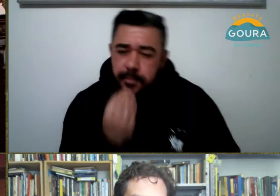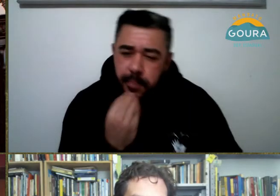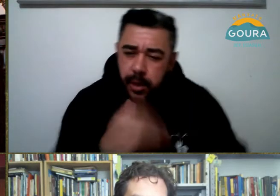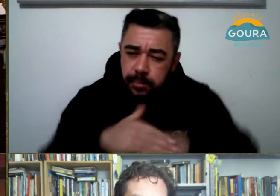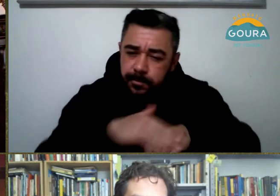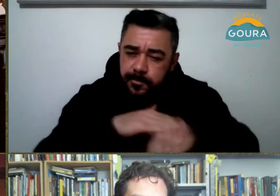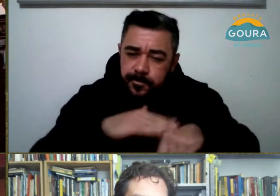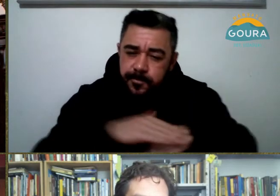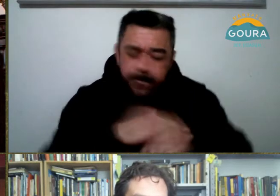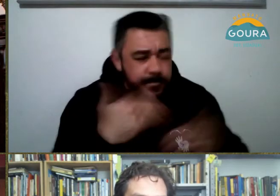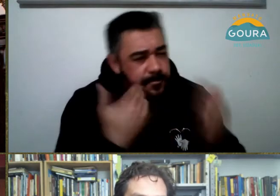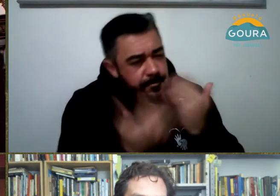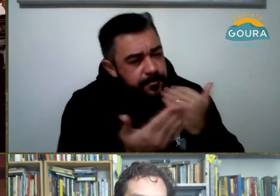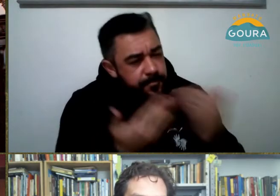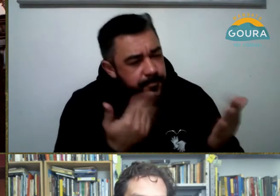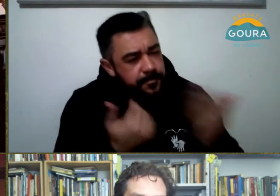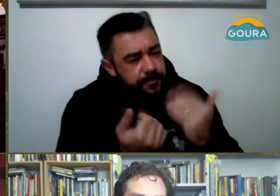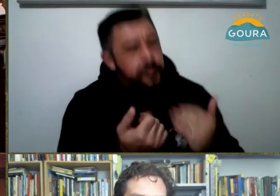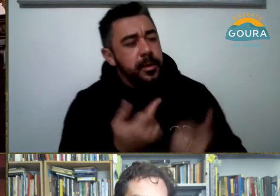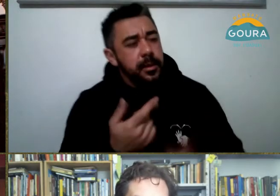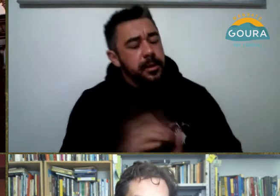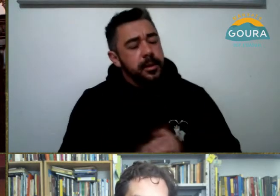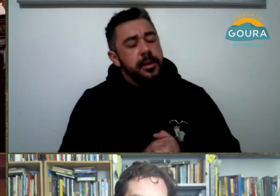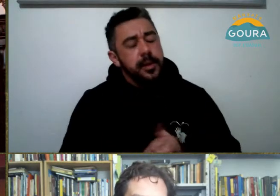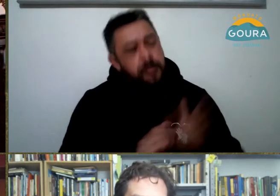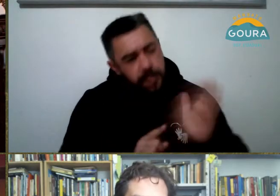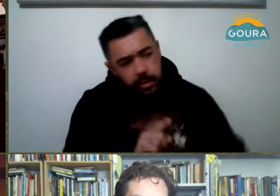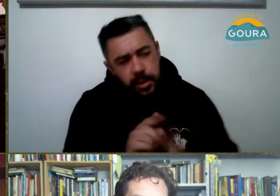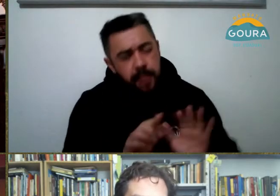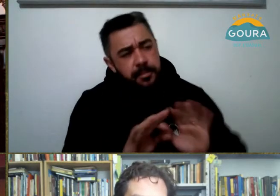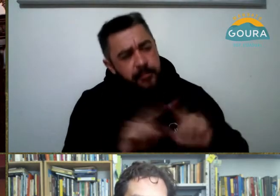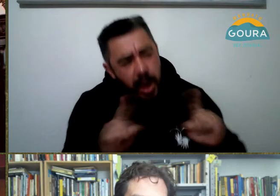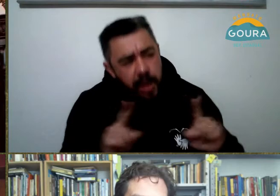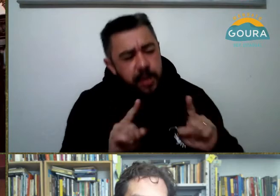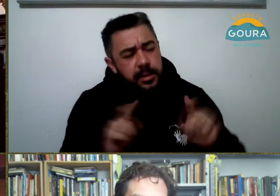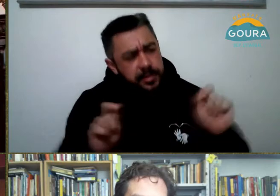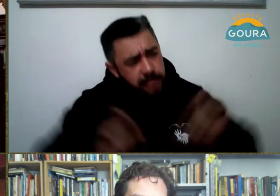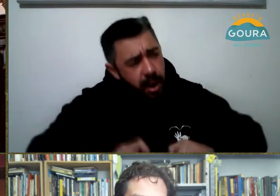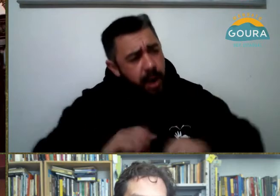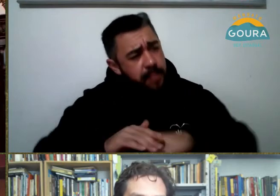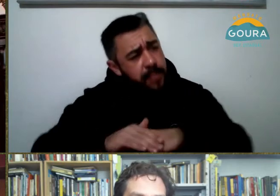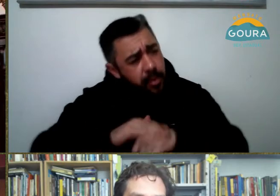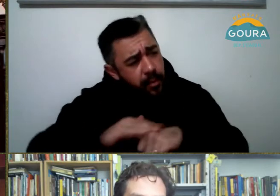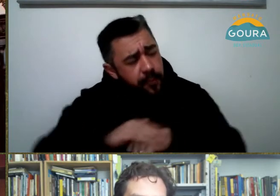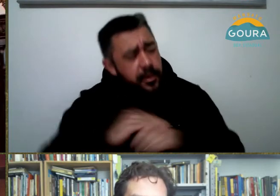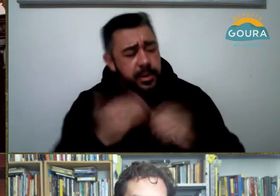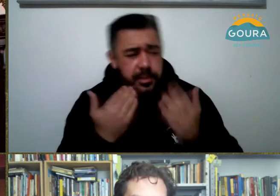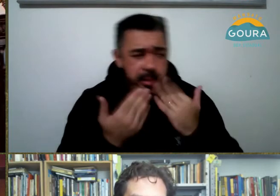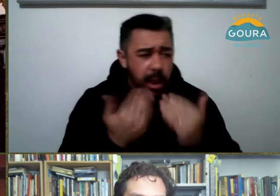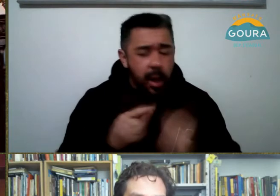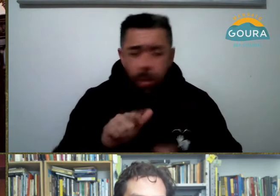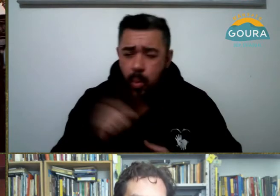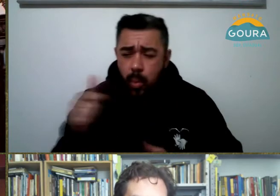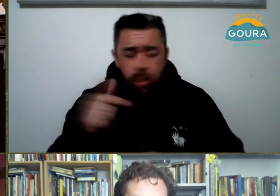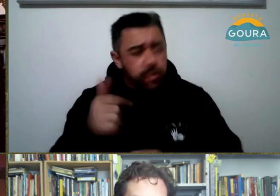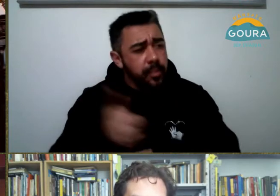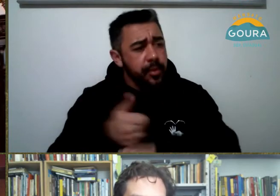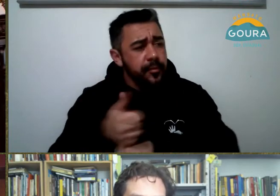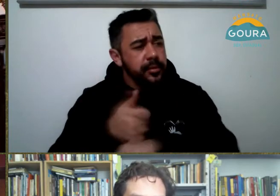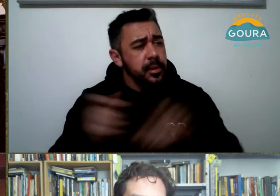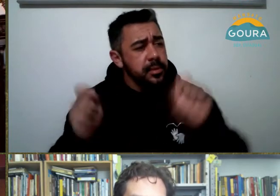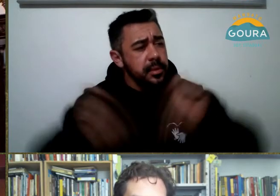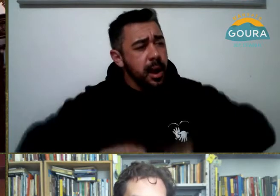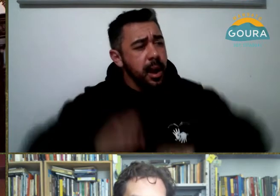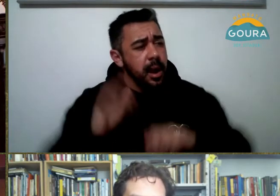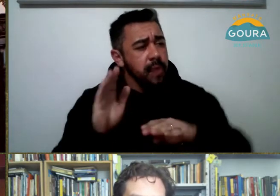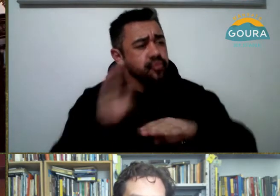dos consumos, mas dizer, olha, mas não gostaria de discutir isto com algum profissional que o pudesse